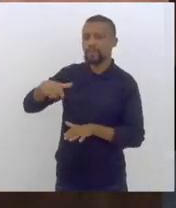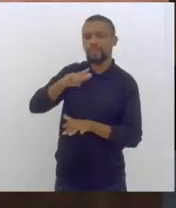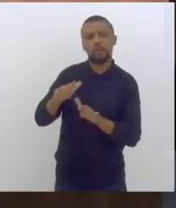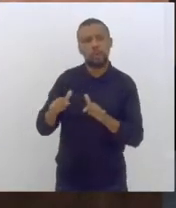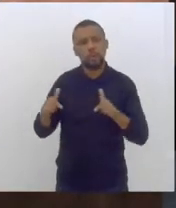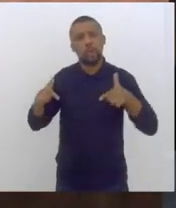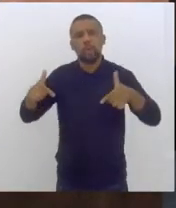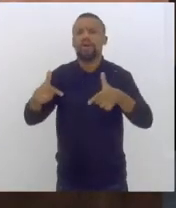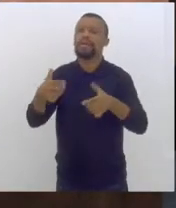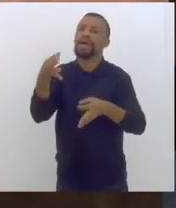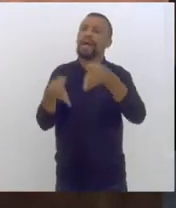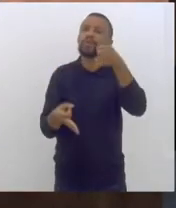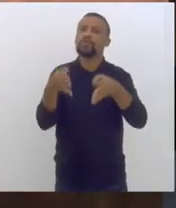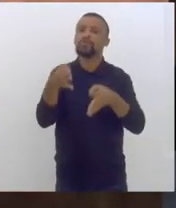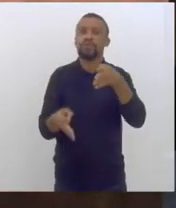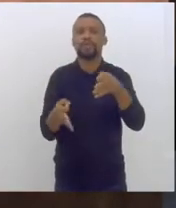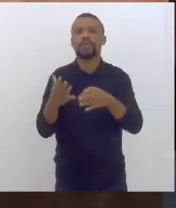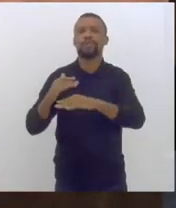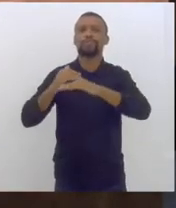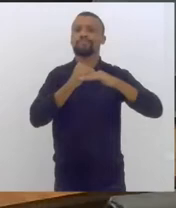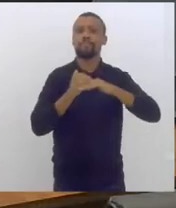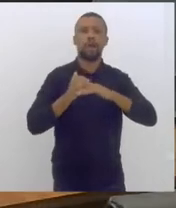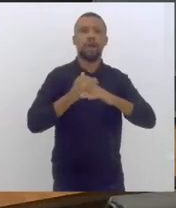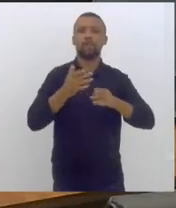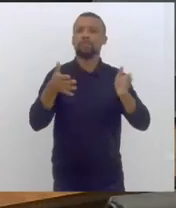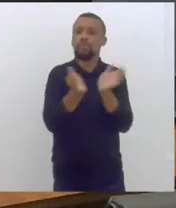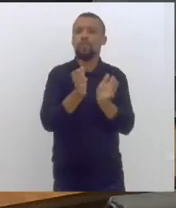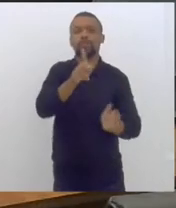faz jus é com esses professores